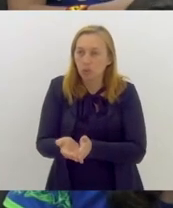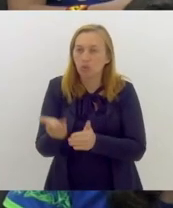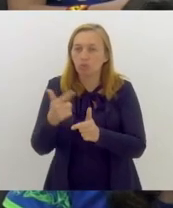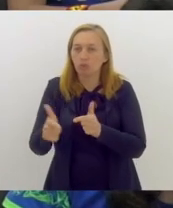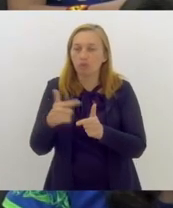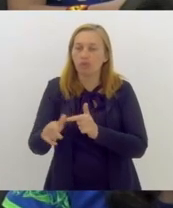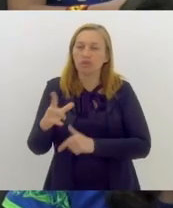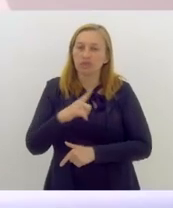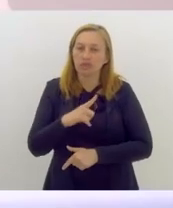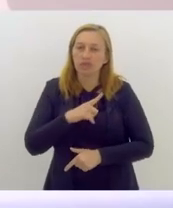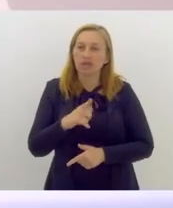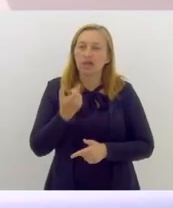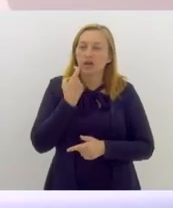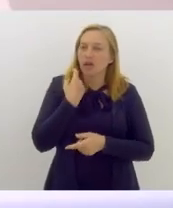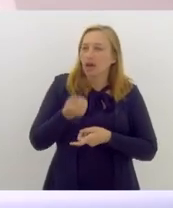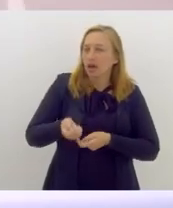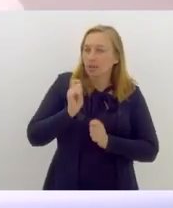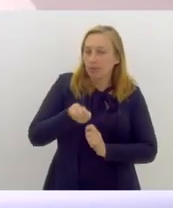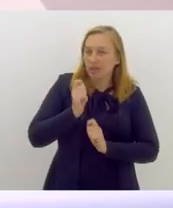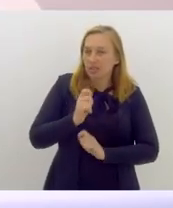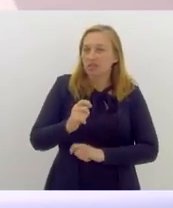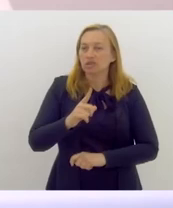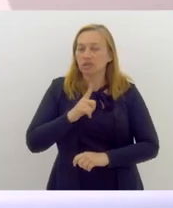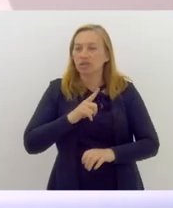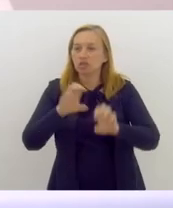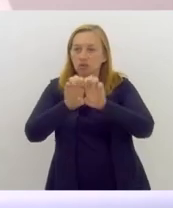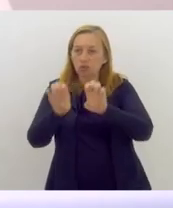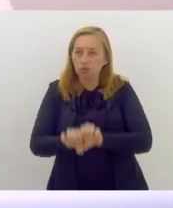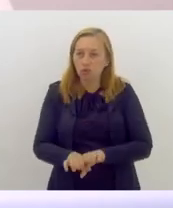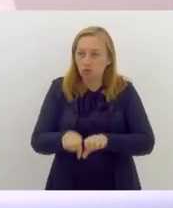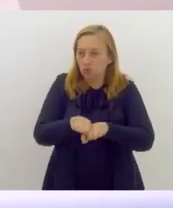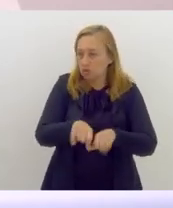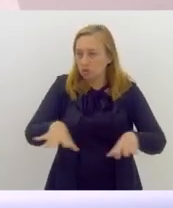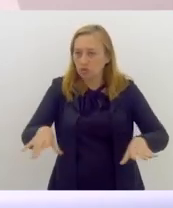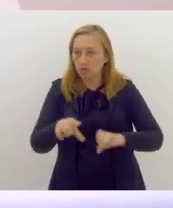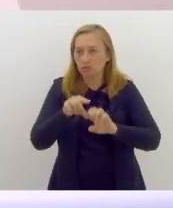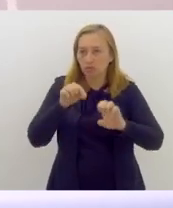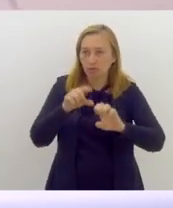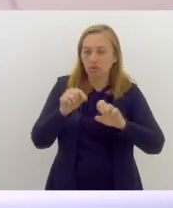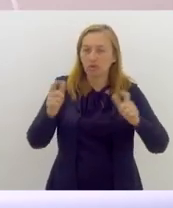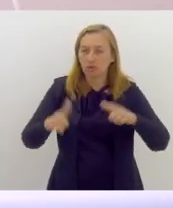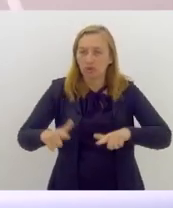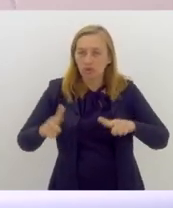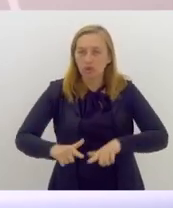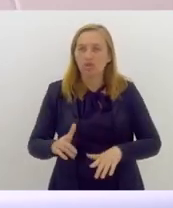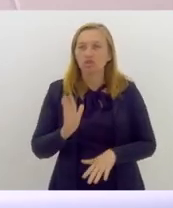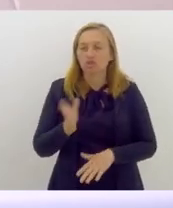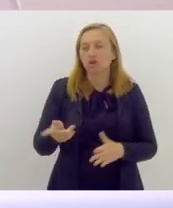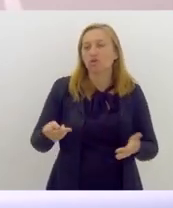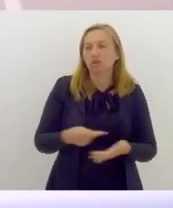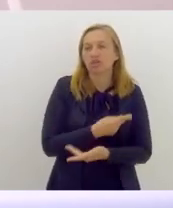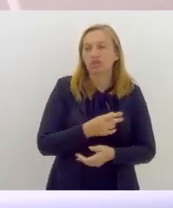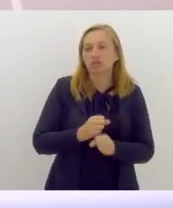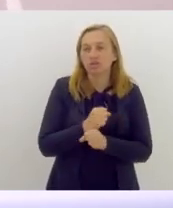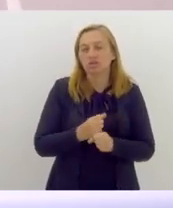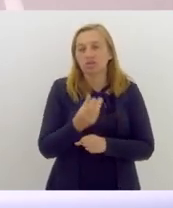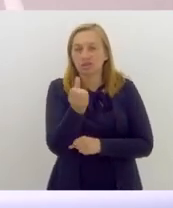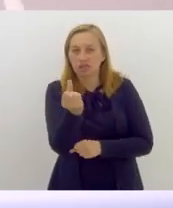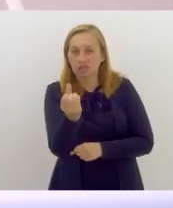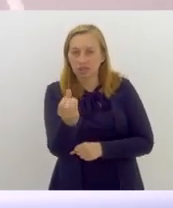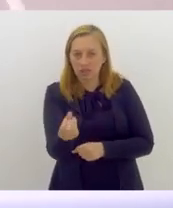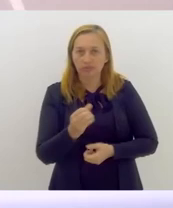Industrial tem estrutura para isso com a expansão das grandes Empreendimentos na região que já vem acontecendo desde os anos 70